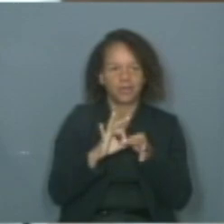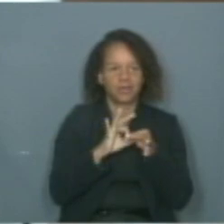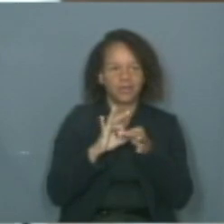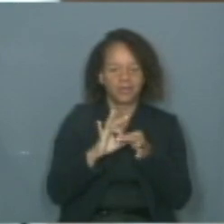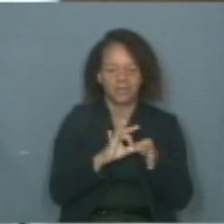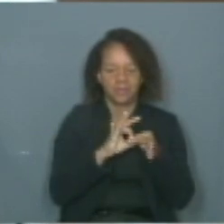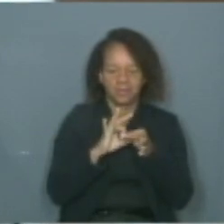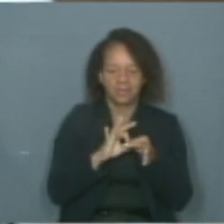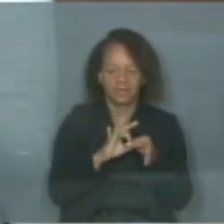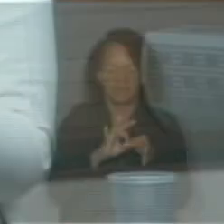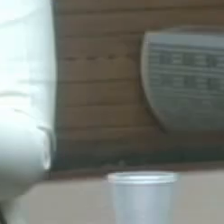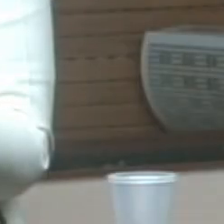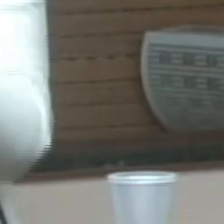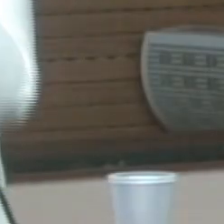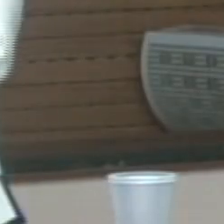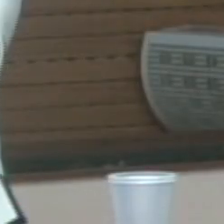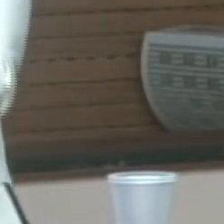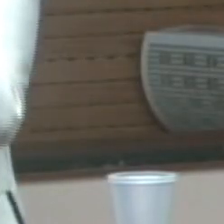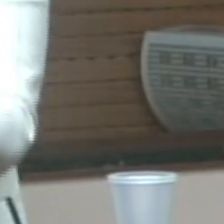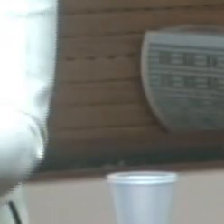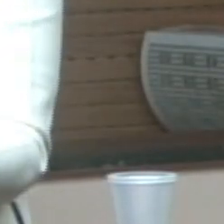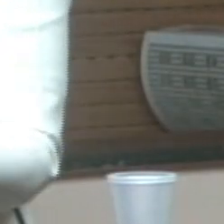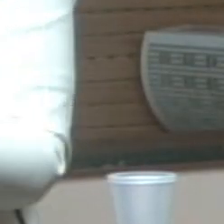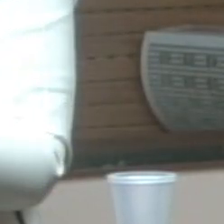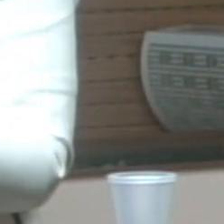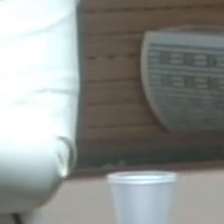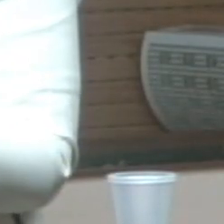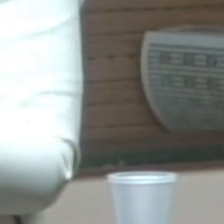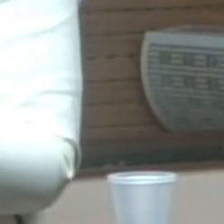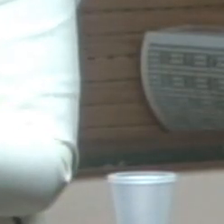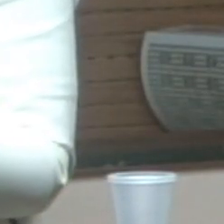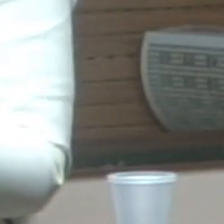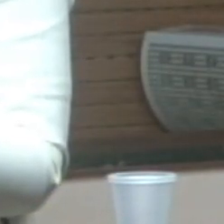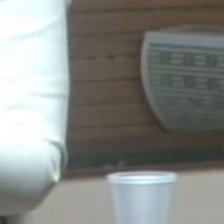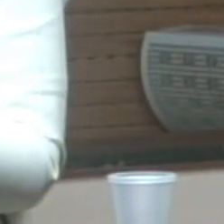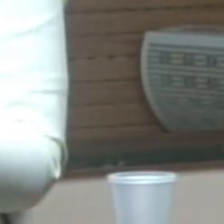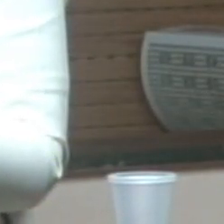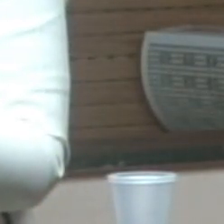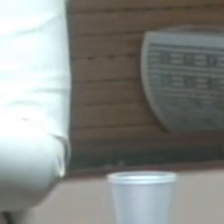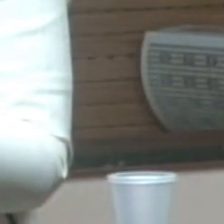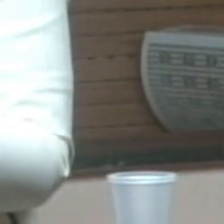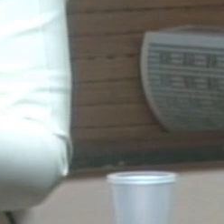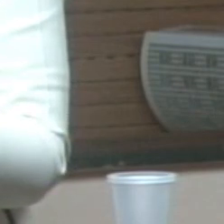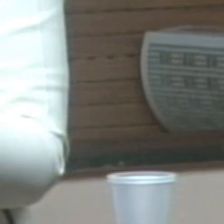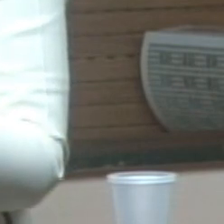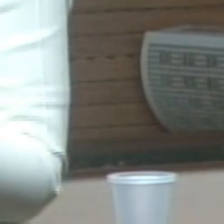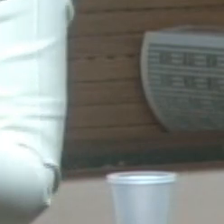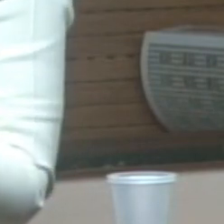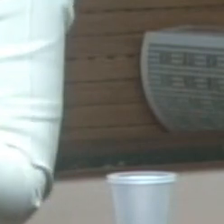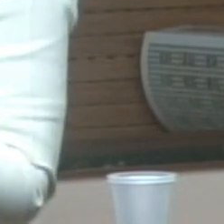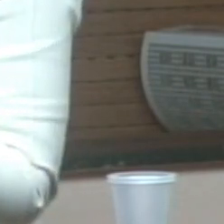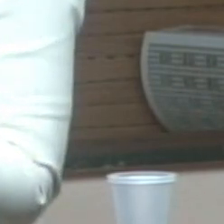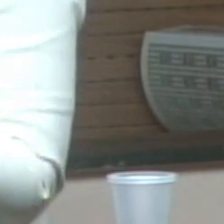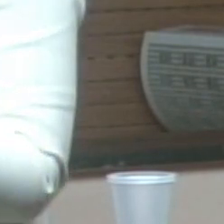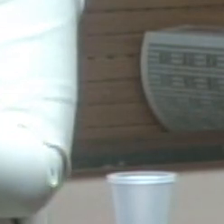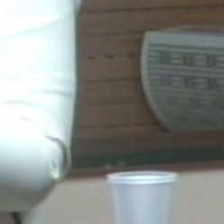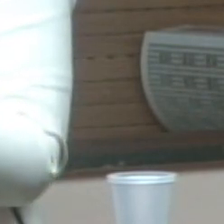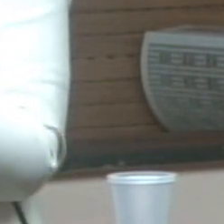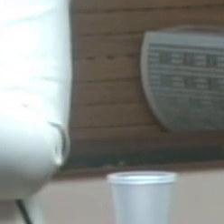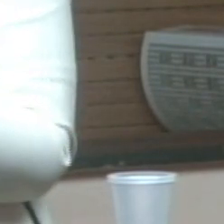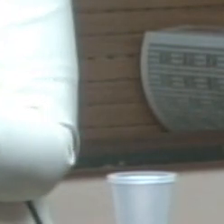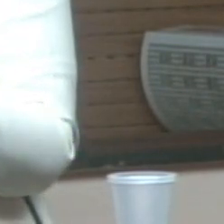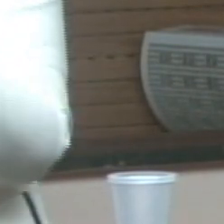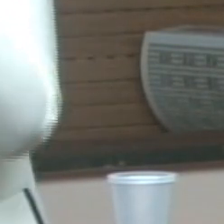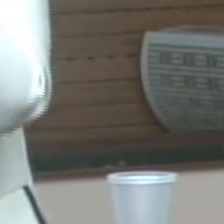com familiares, distribuição de materiais informativos sobre os direitos das pessoas idosas, realização de